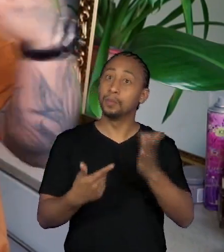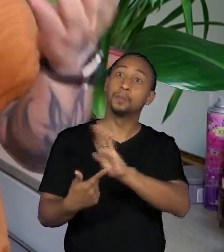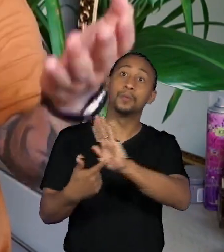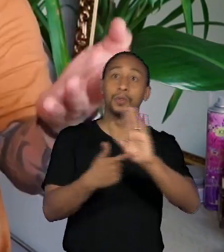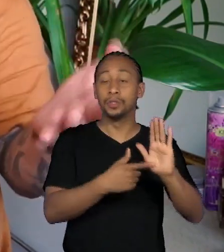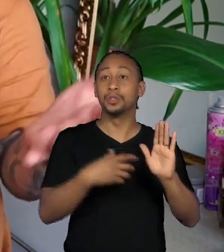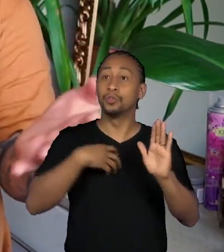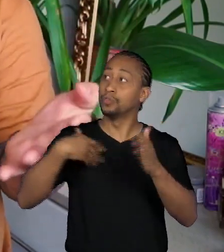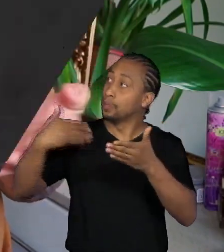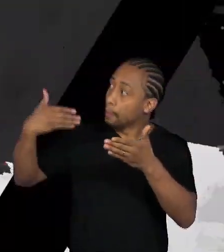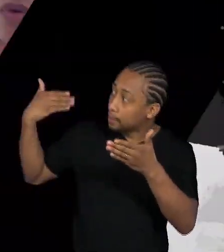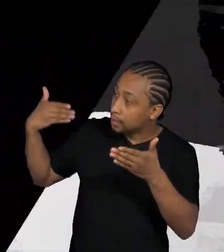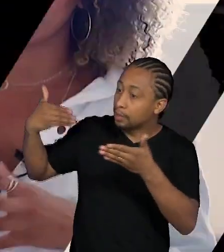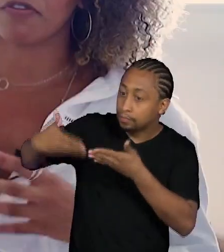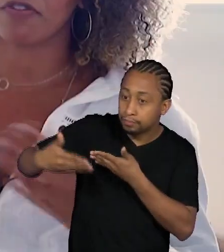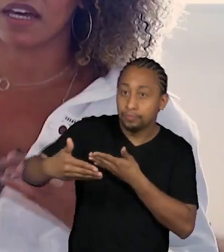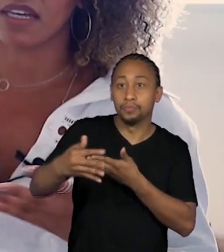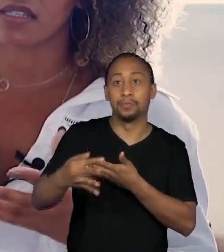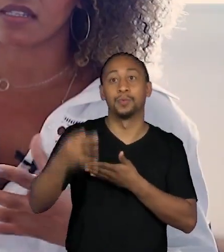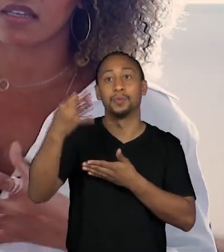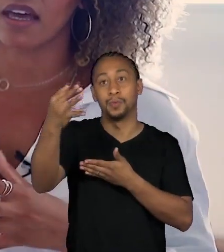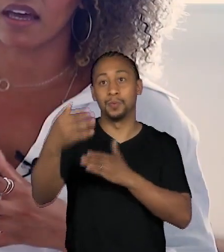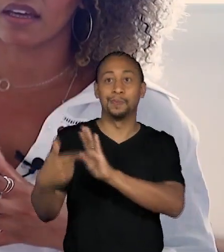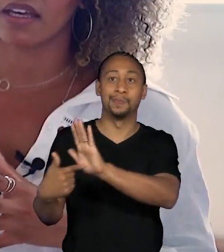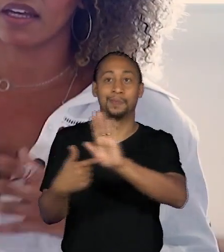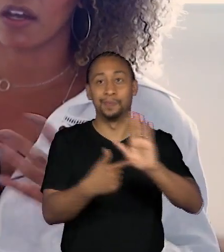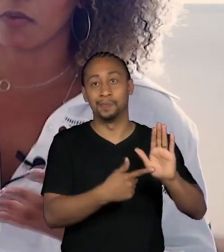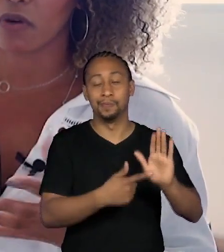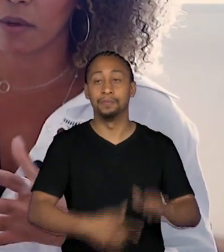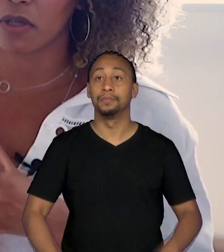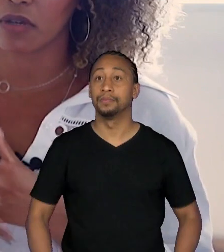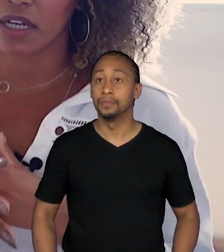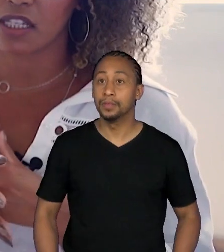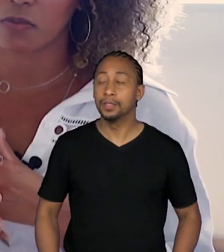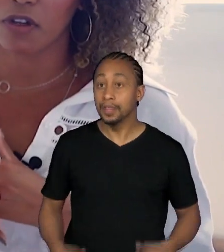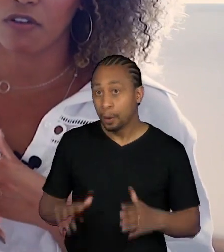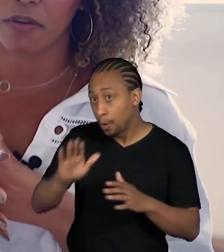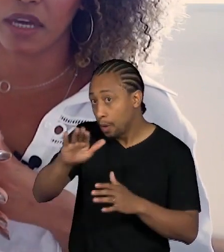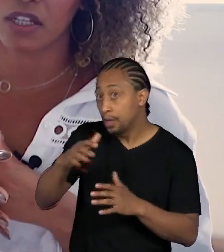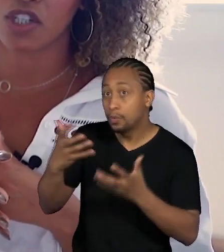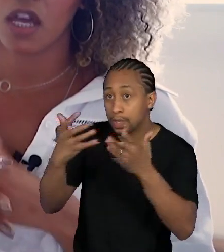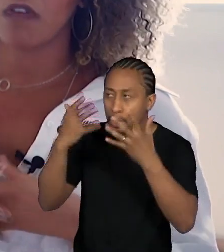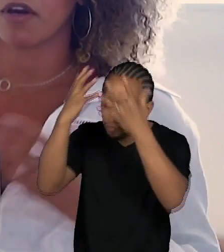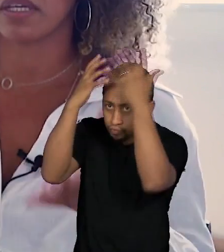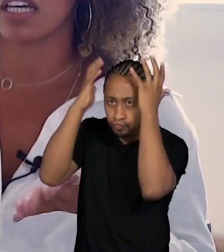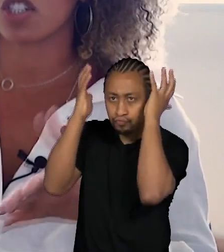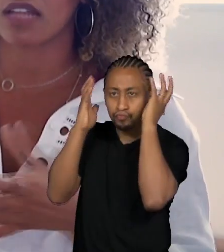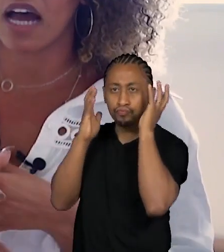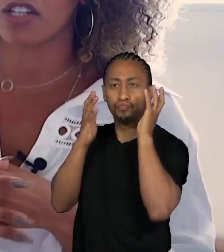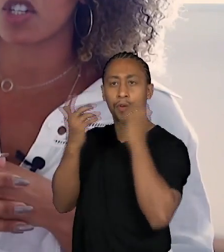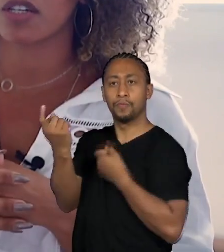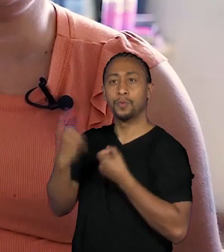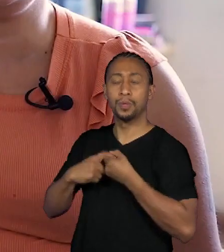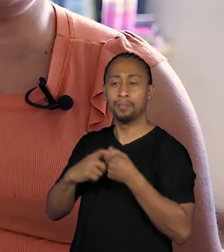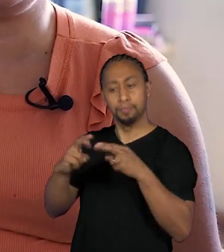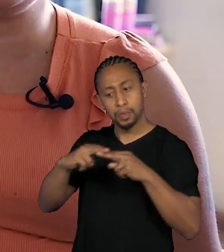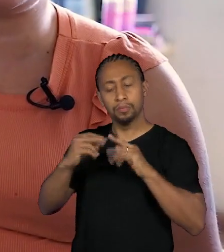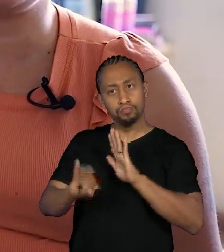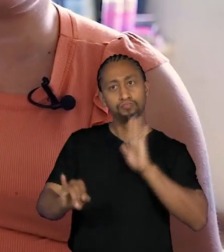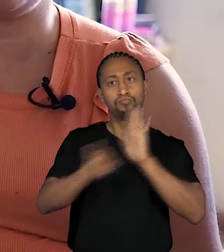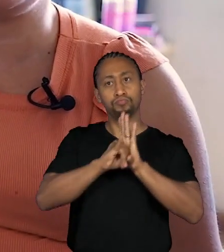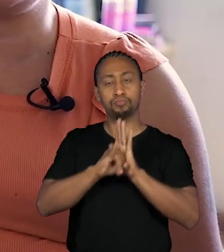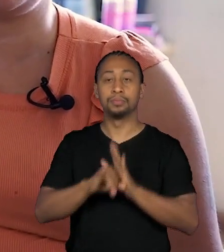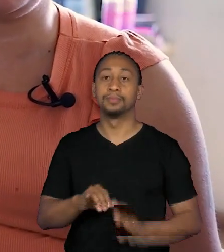uma representação para o futuro. O que me fez querer o meu cabelo crespo novamente foi a minha identidade.